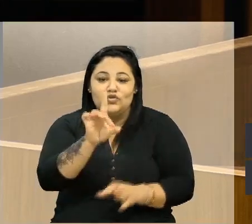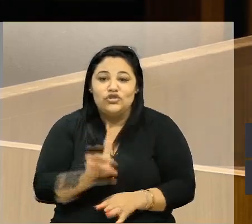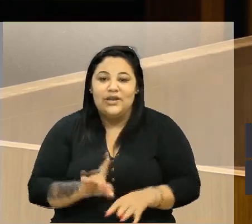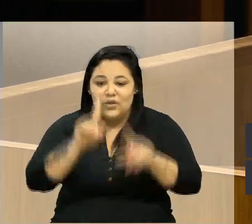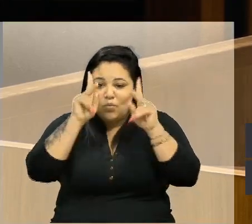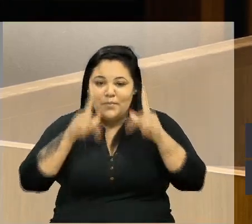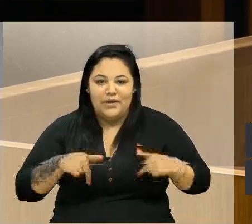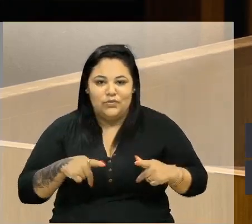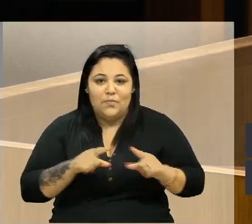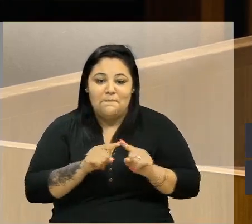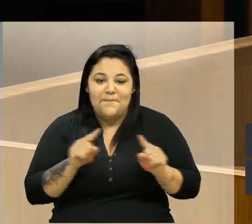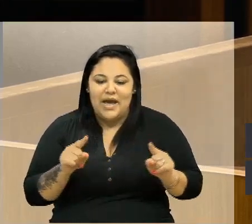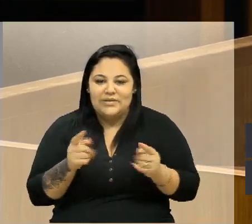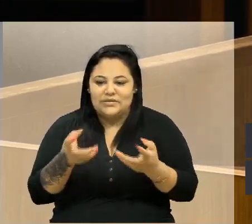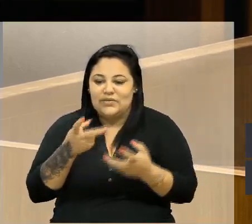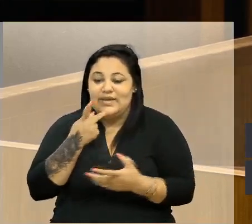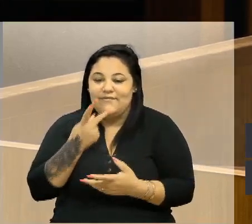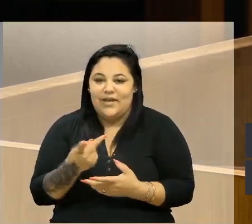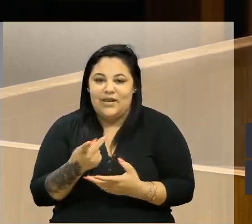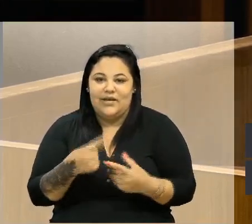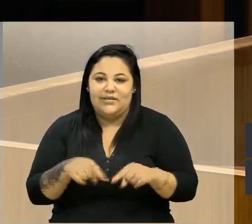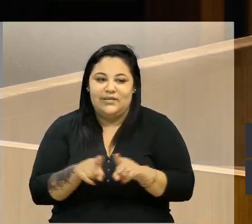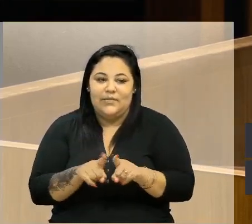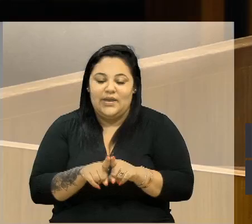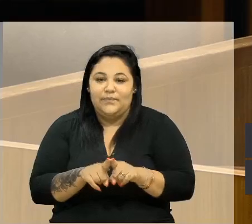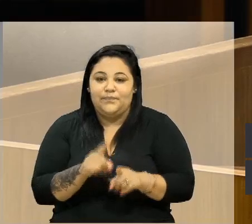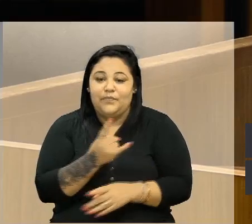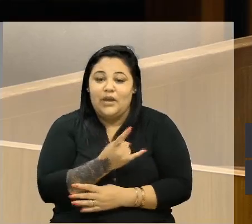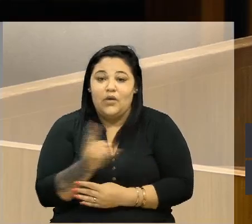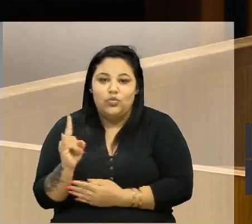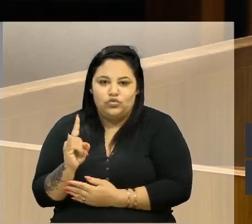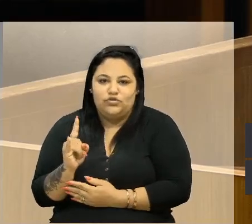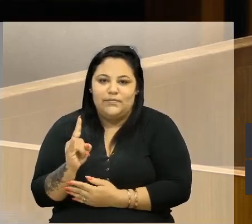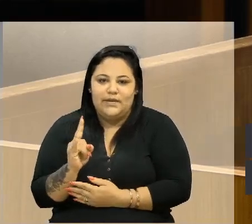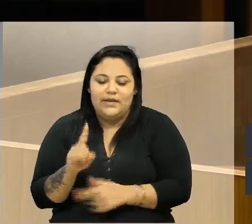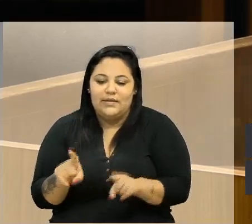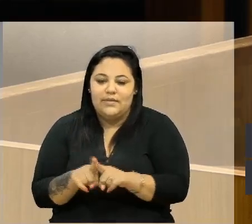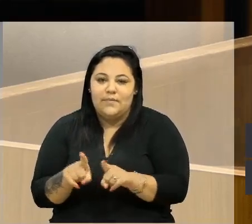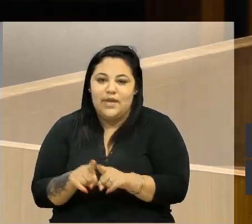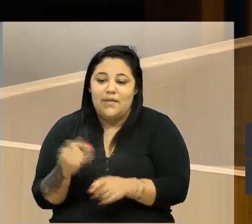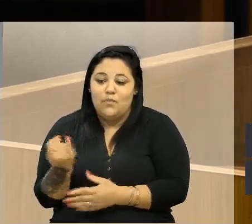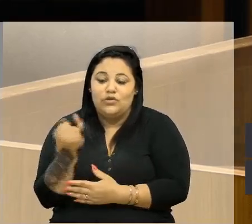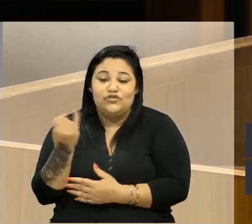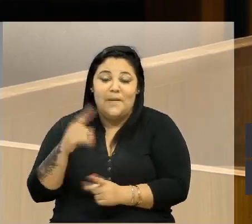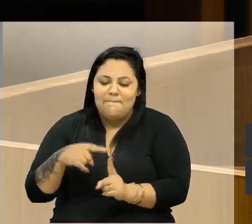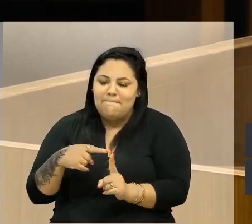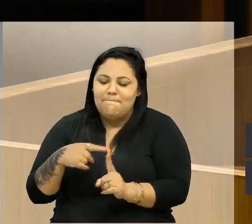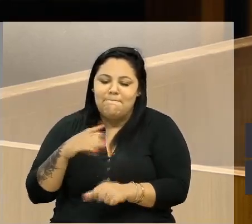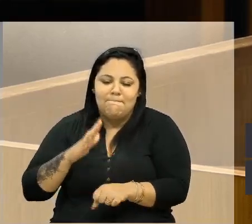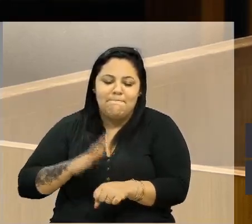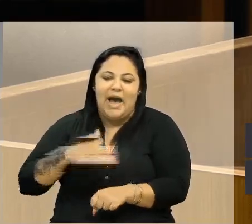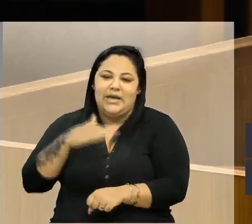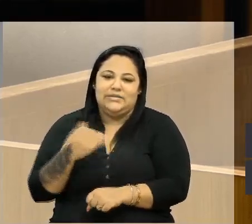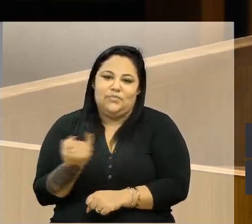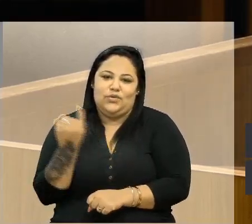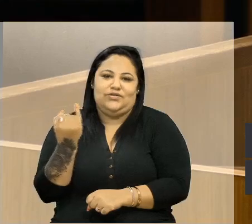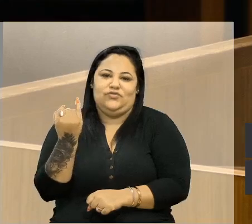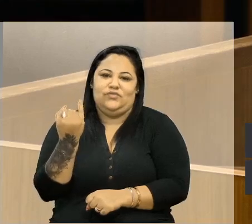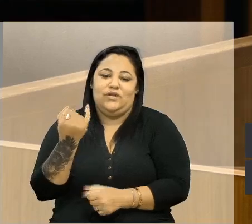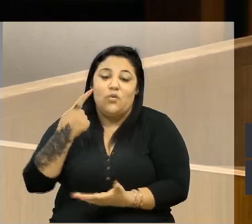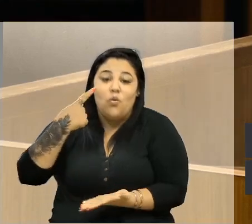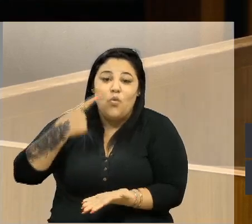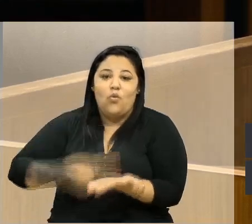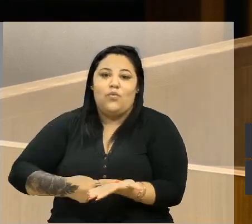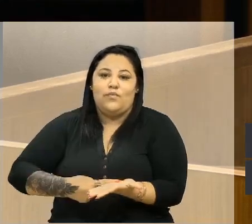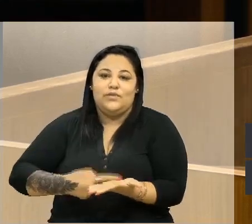gostaria de colocar, talvez, a última, mas não menos importante, talvez a mais importante, que é um compromisso que eu quero